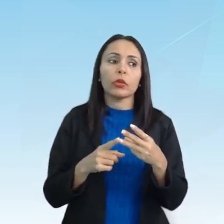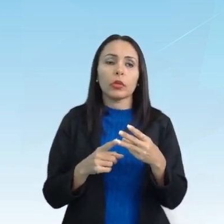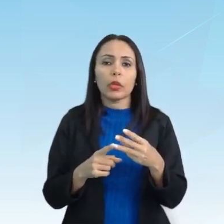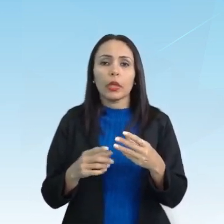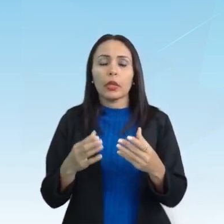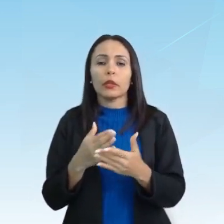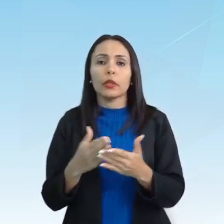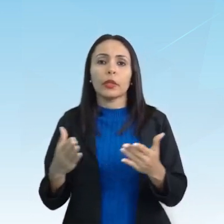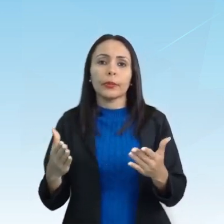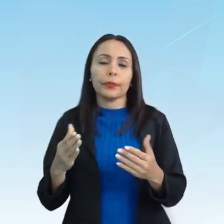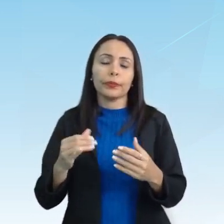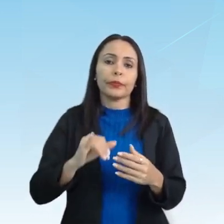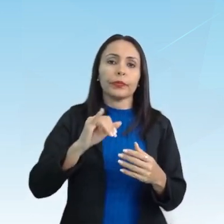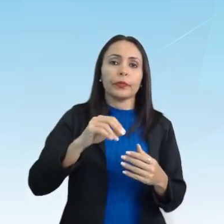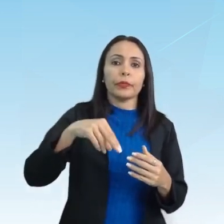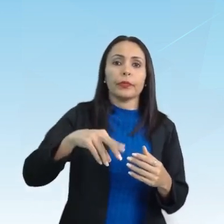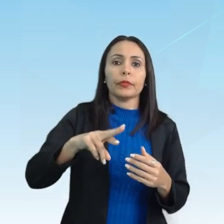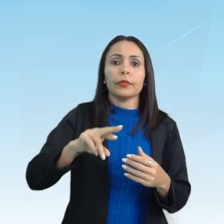de